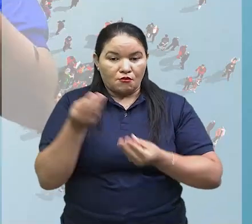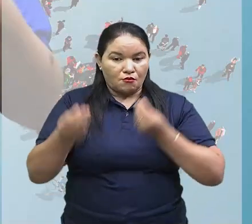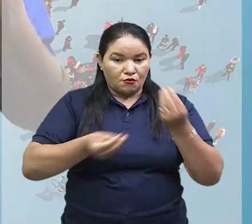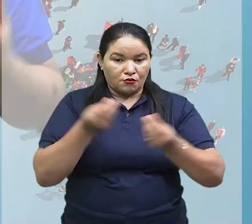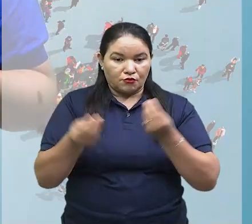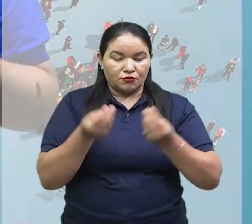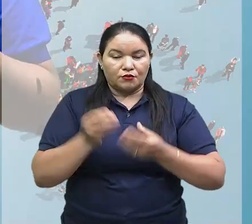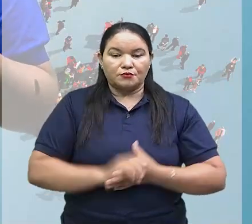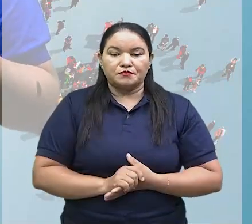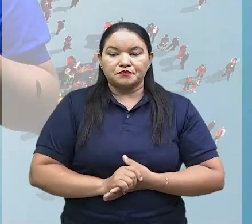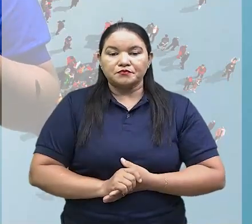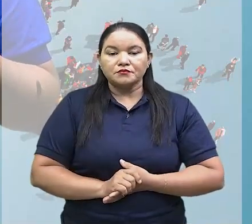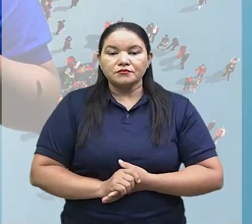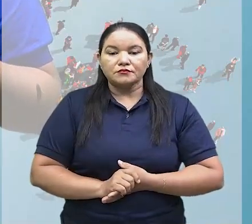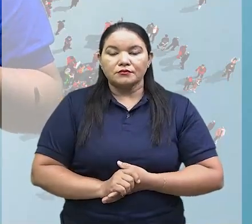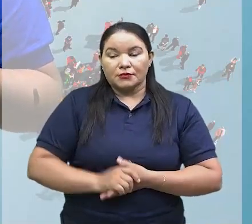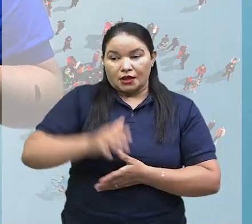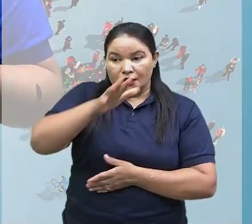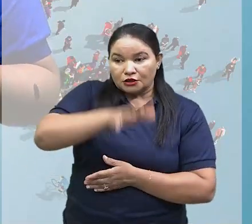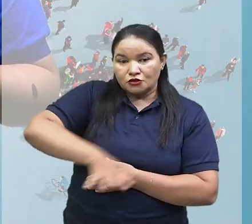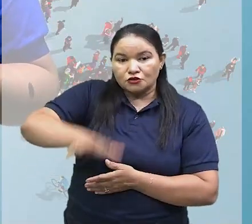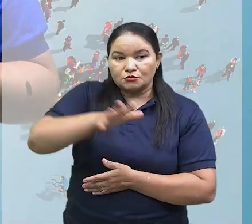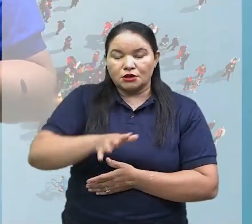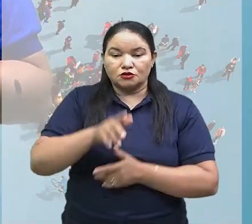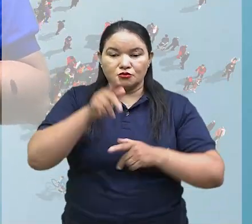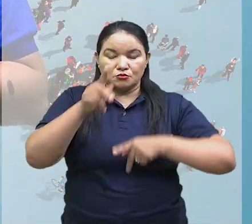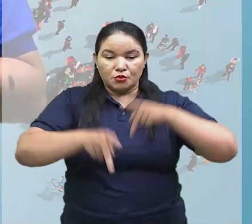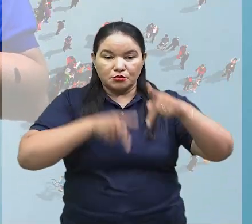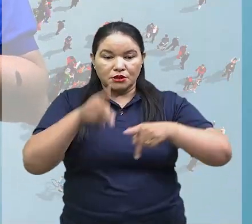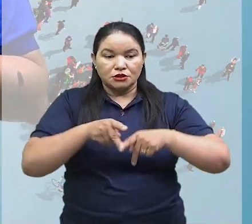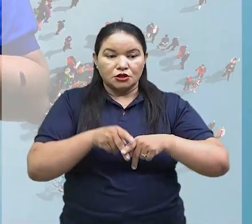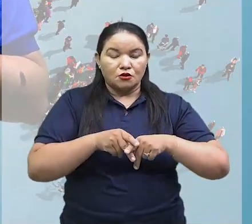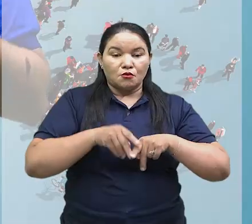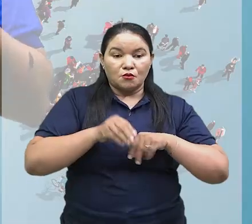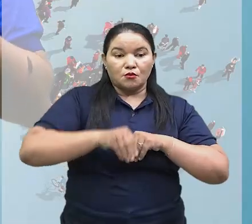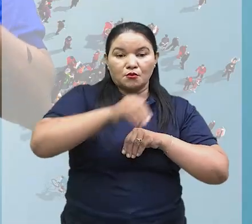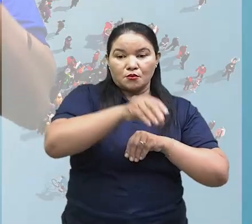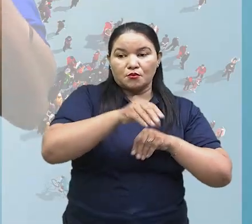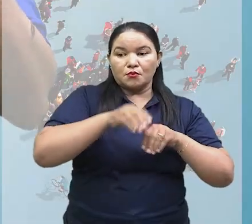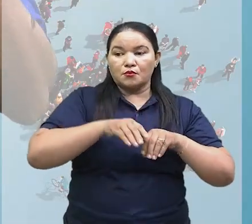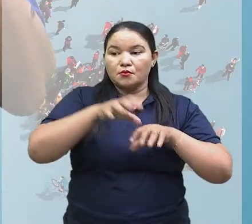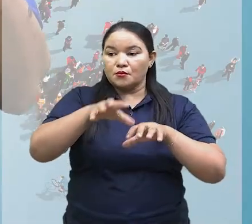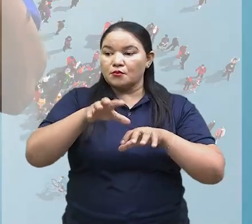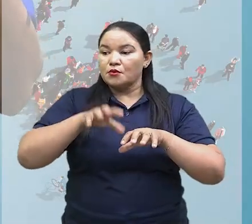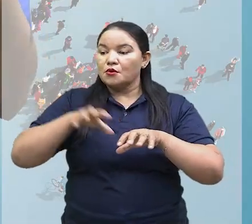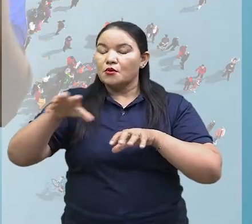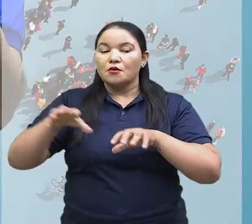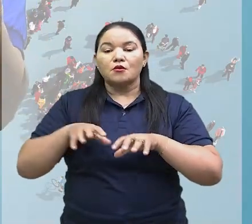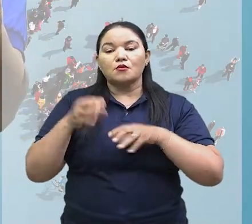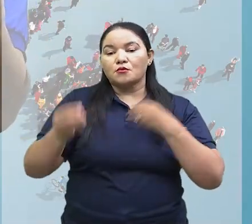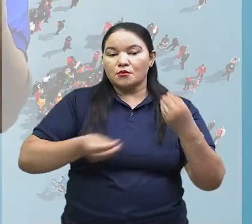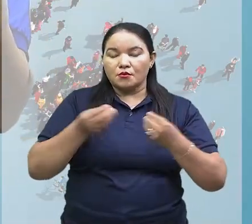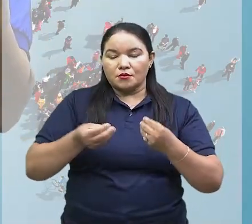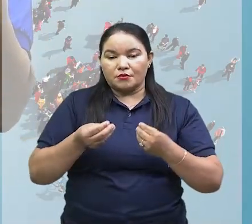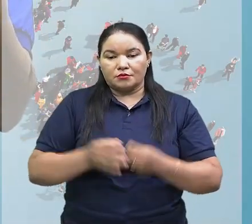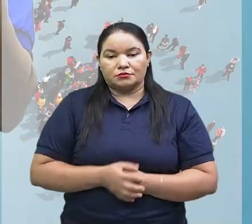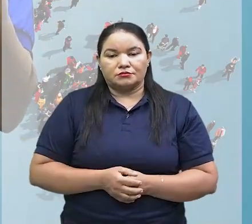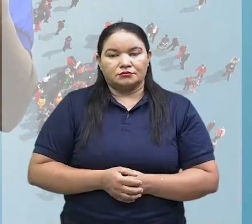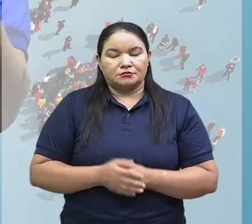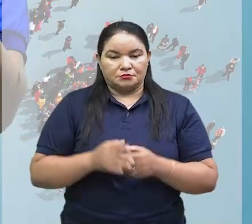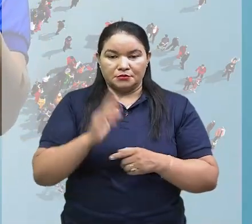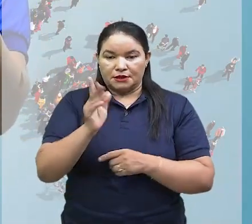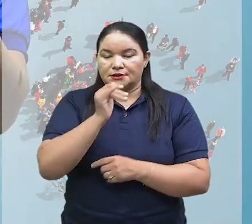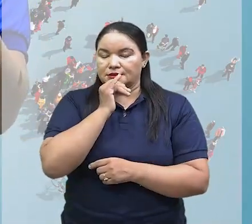essa distribuição espacial da população, porque a gente sabe que determinadas